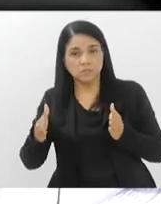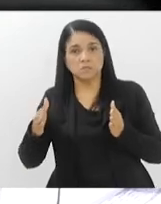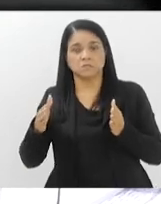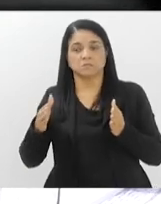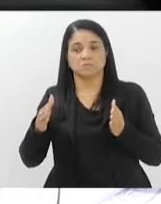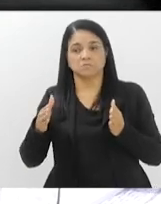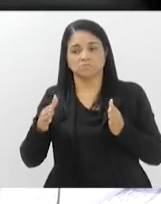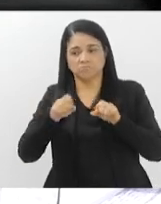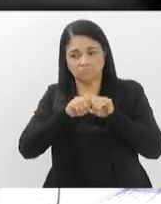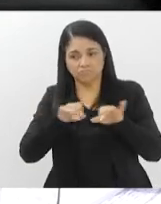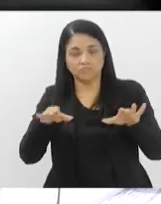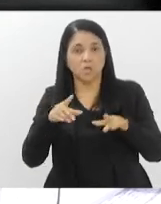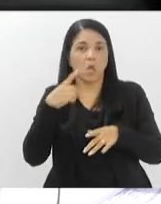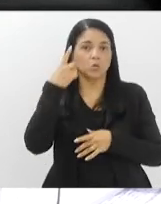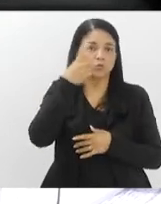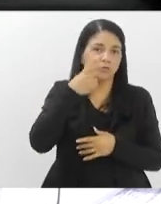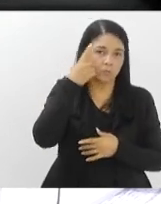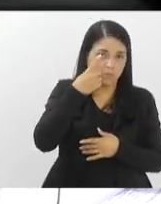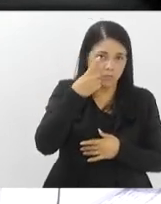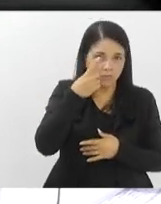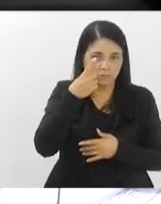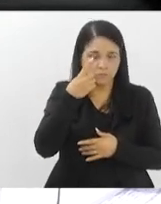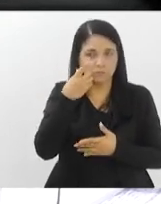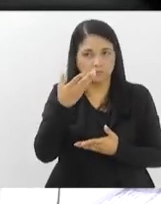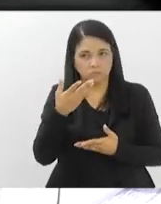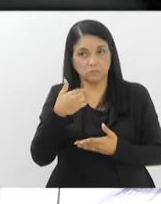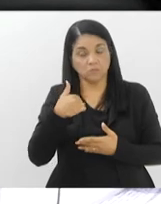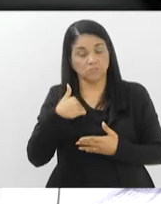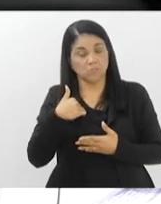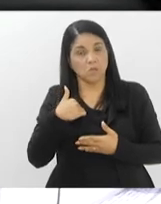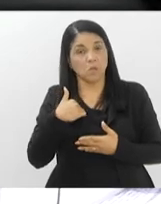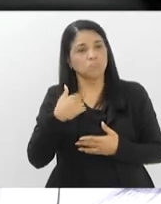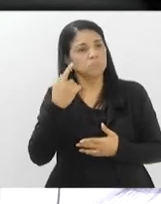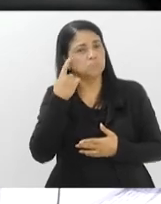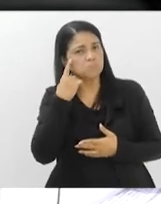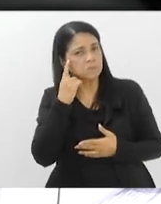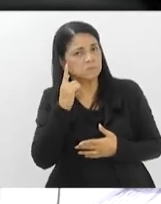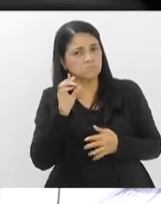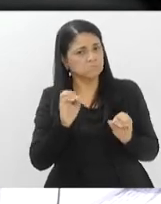deputados. Naquela época, eu não achava que era. E por que não achava?